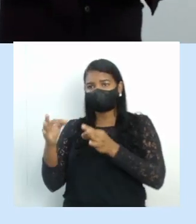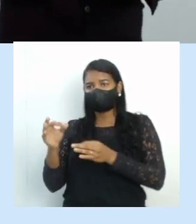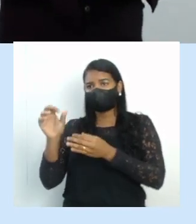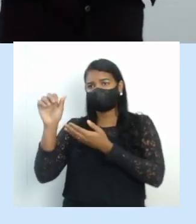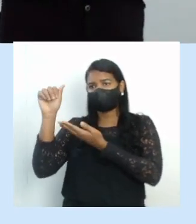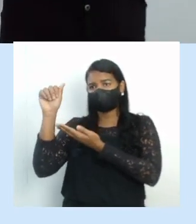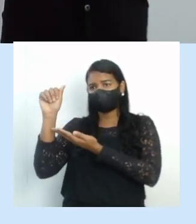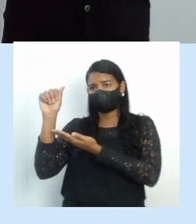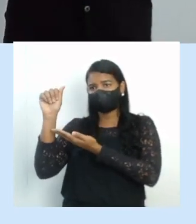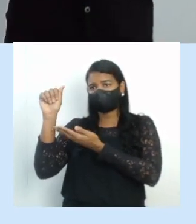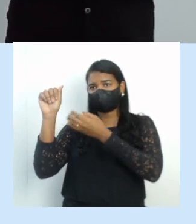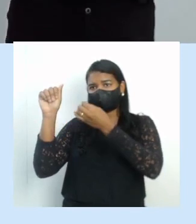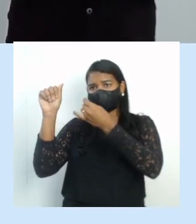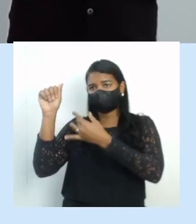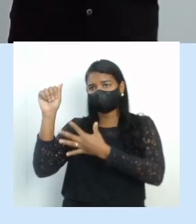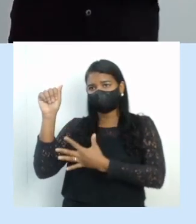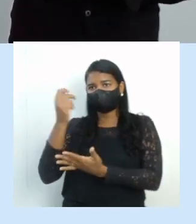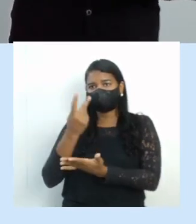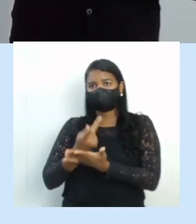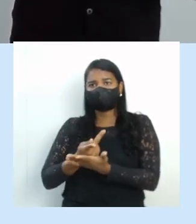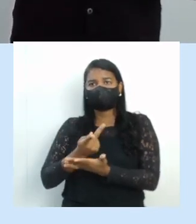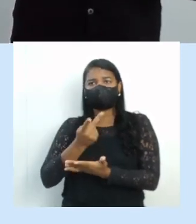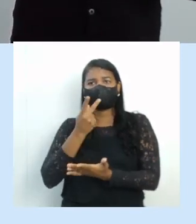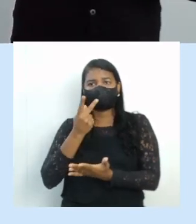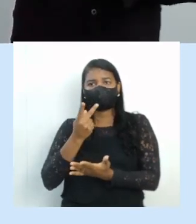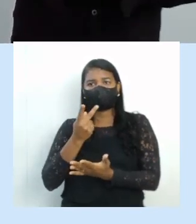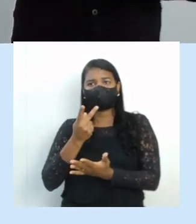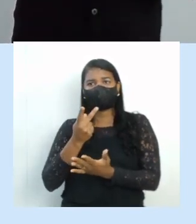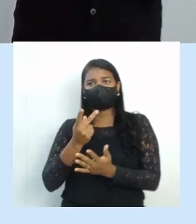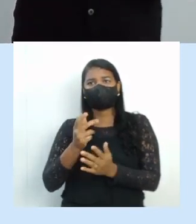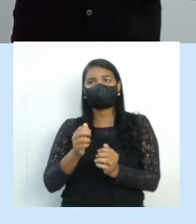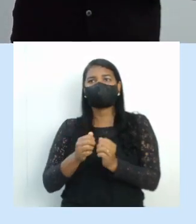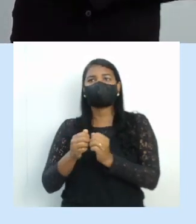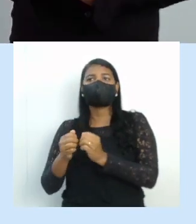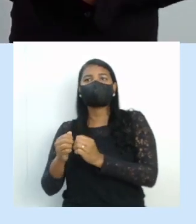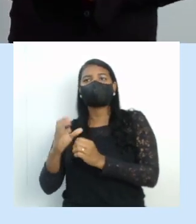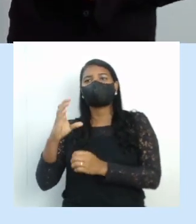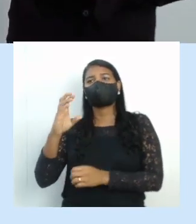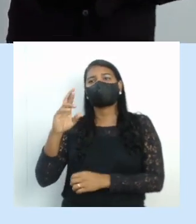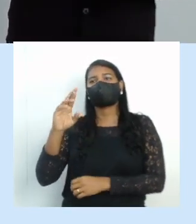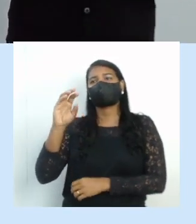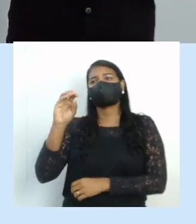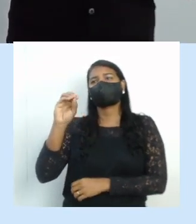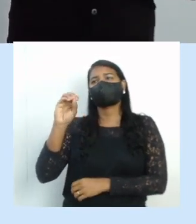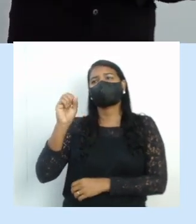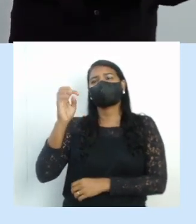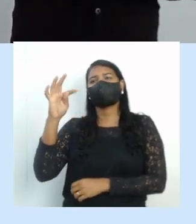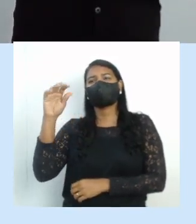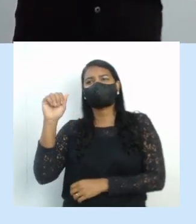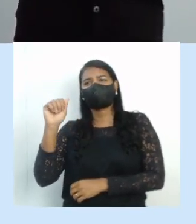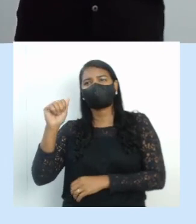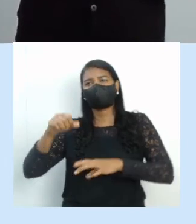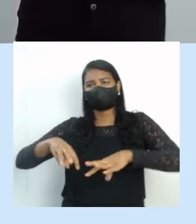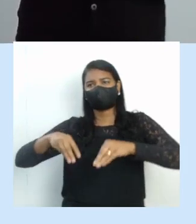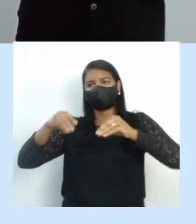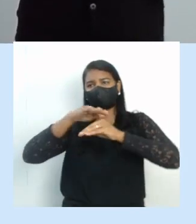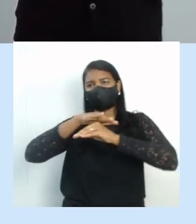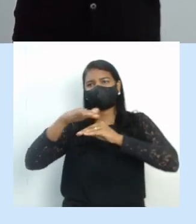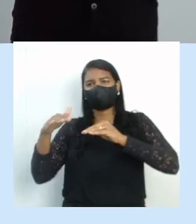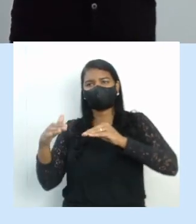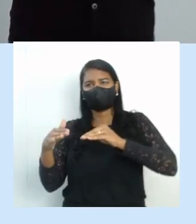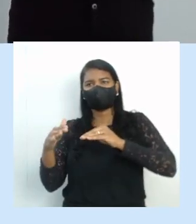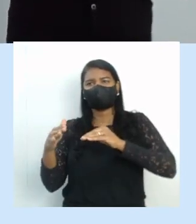seguinte: acontece próximo à crosta terrestre. Letra B, é